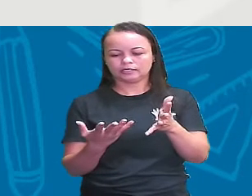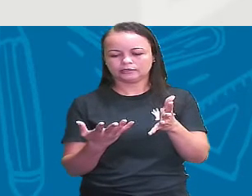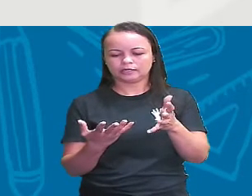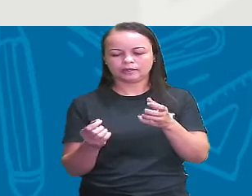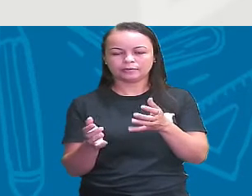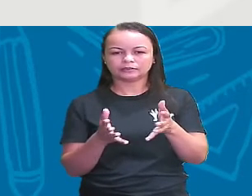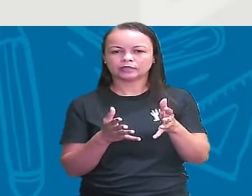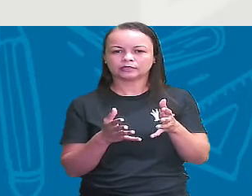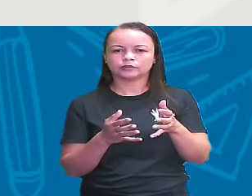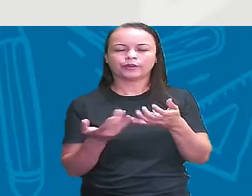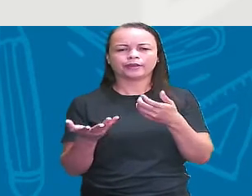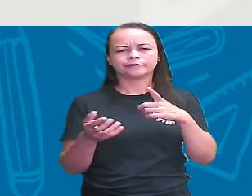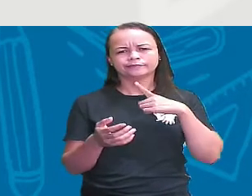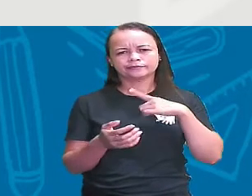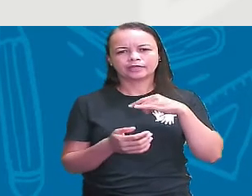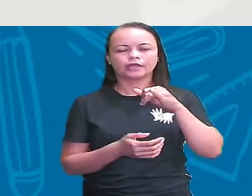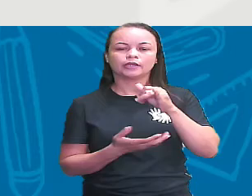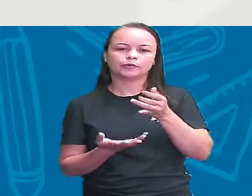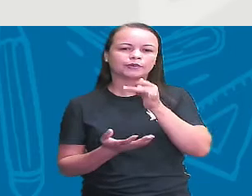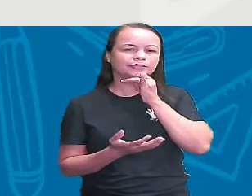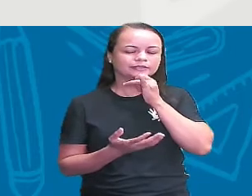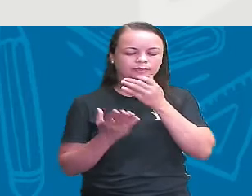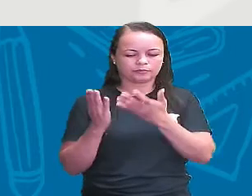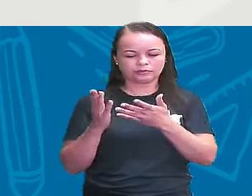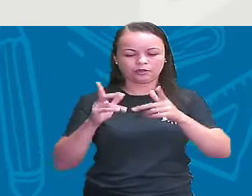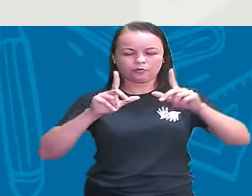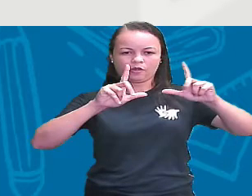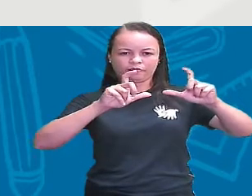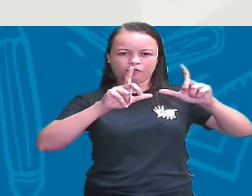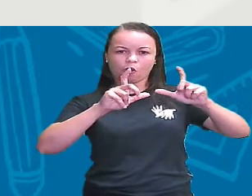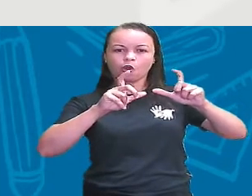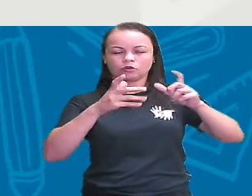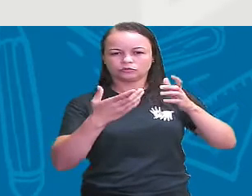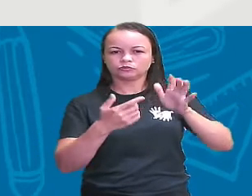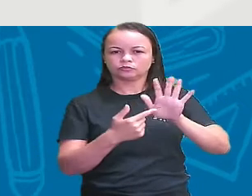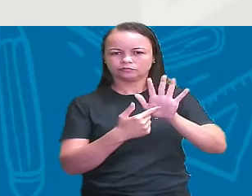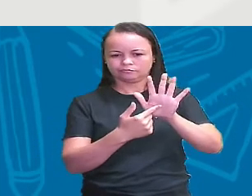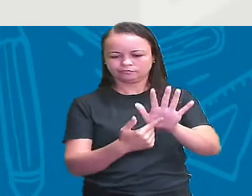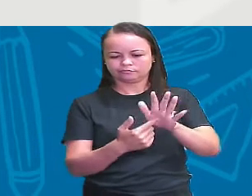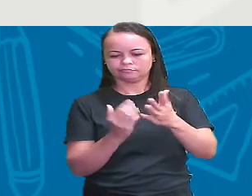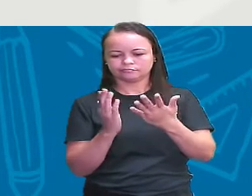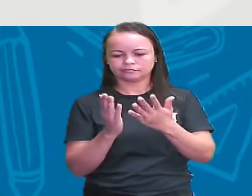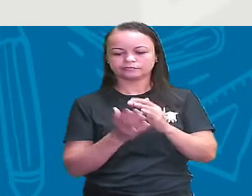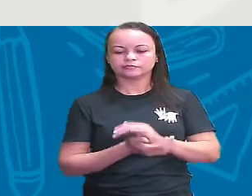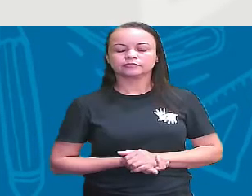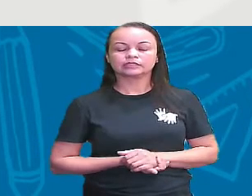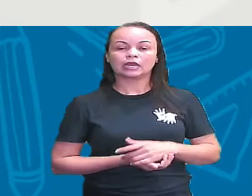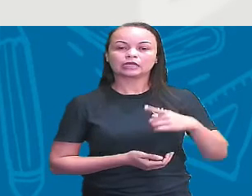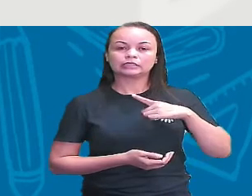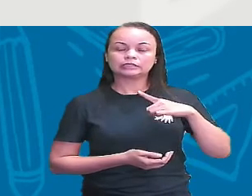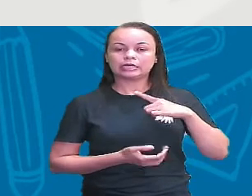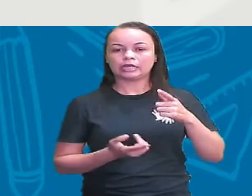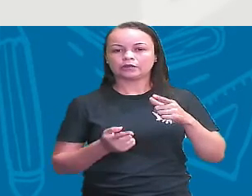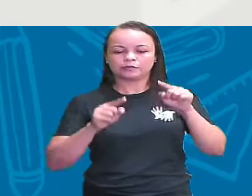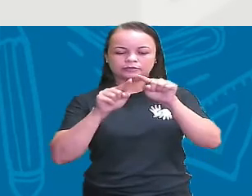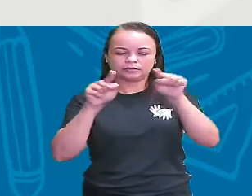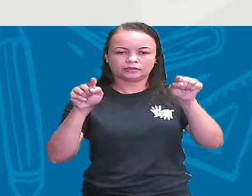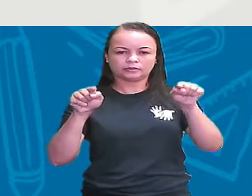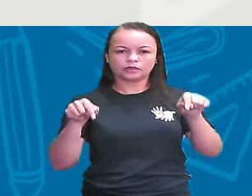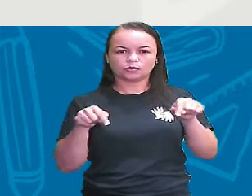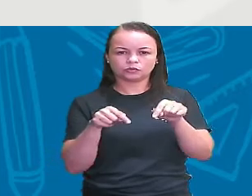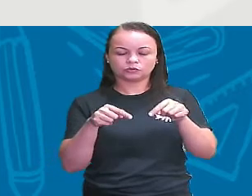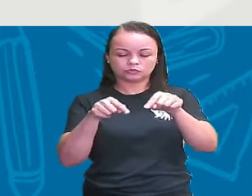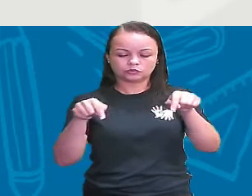para vocês. Tem aí uma foto, uma fotografia de imagem real. Tem aí, ó, uma representação do